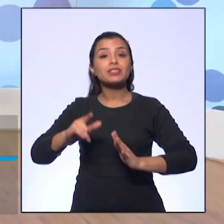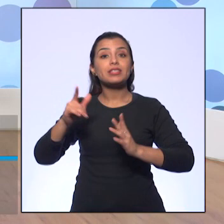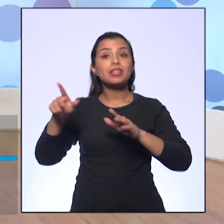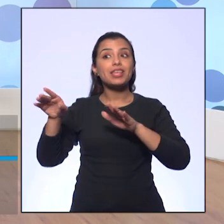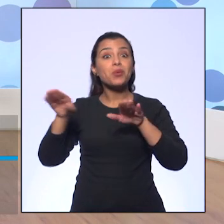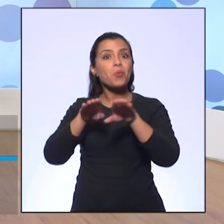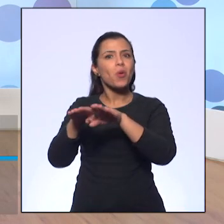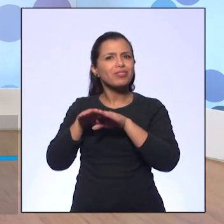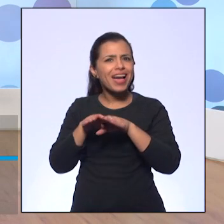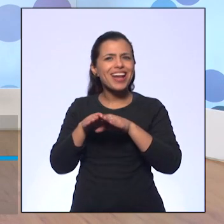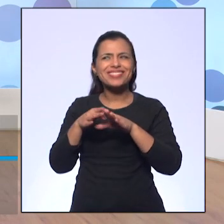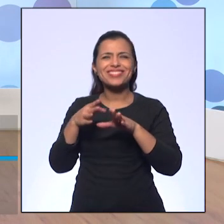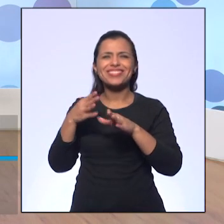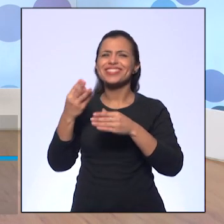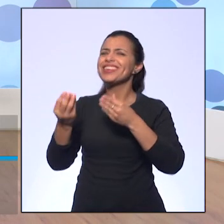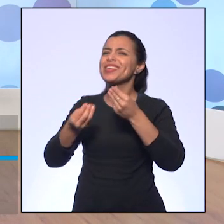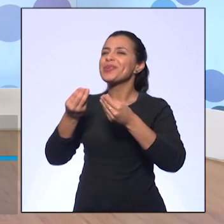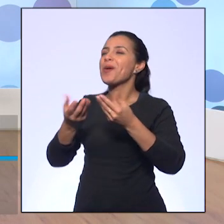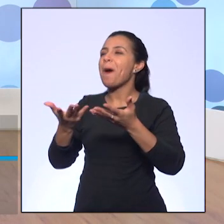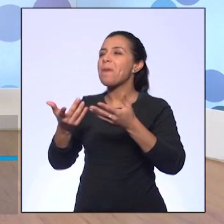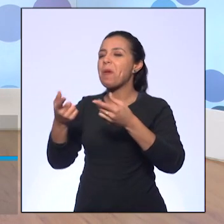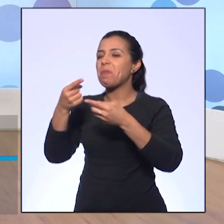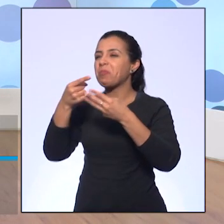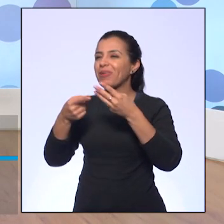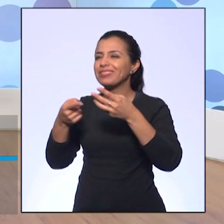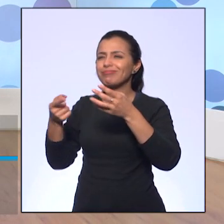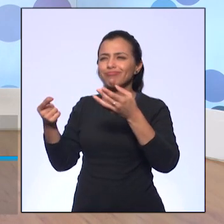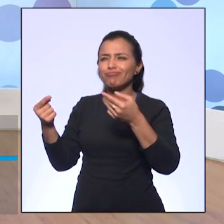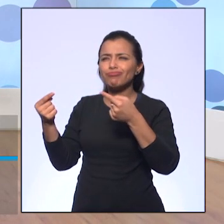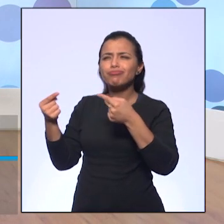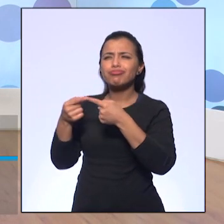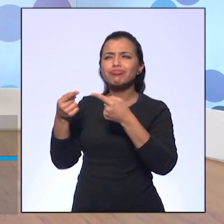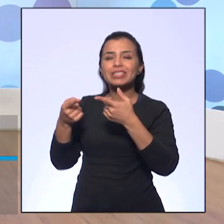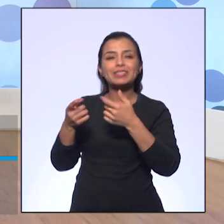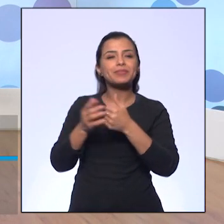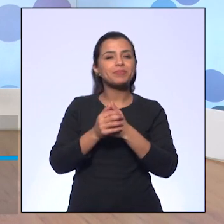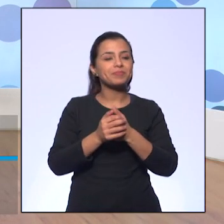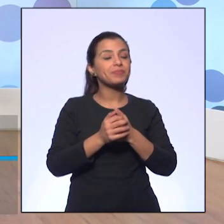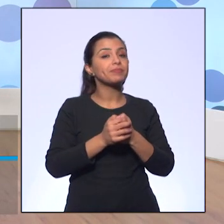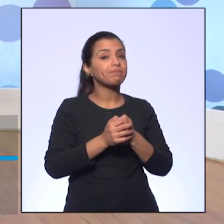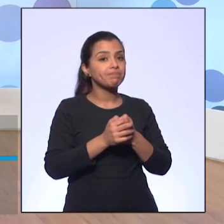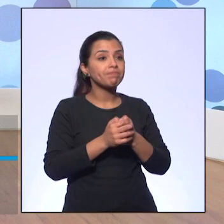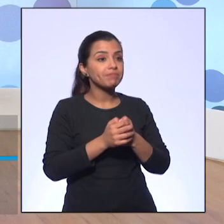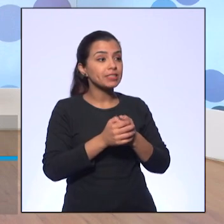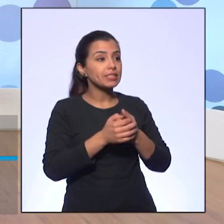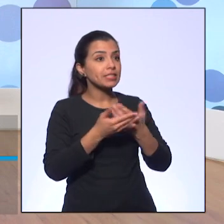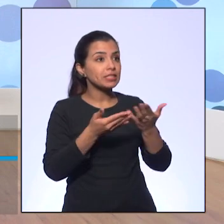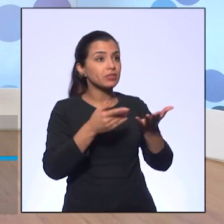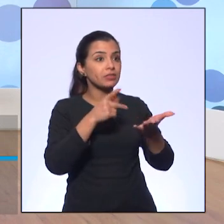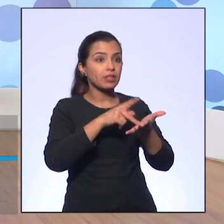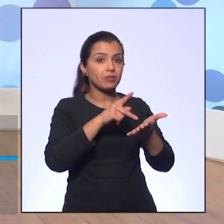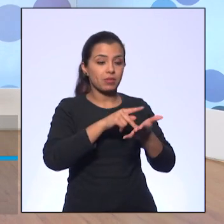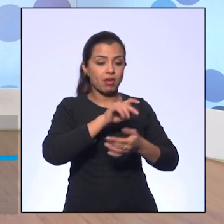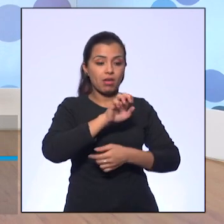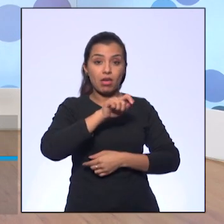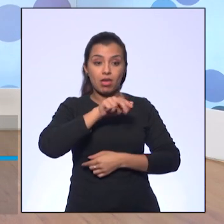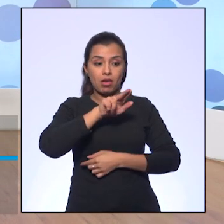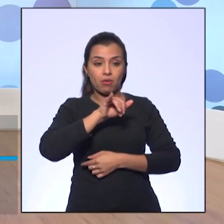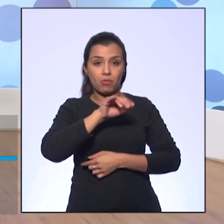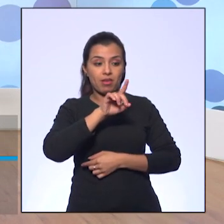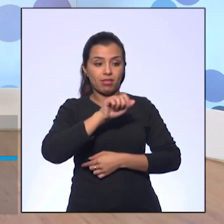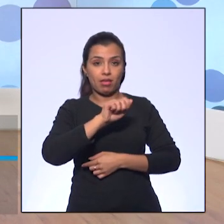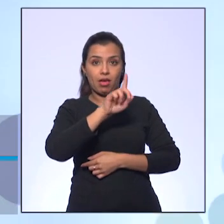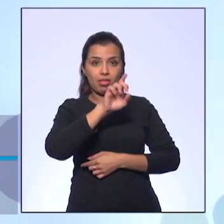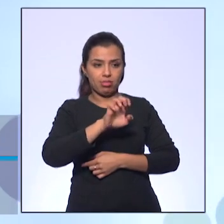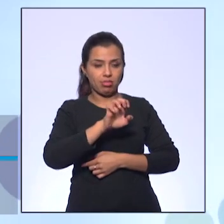justiça e da igualdade, professor Mauro, e agora? Como é que fica? A questão da equidade é termos